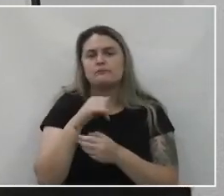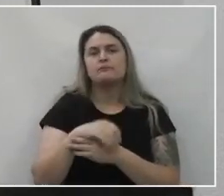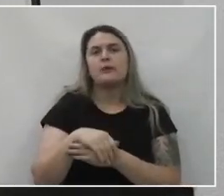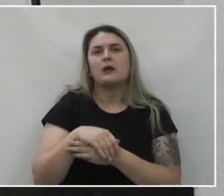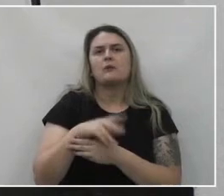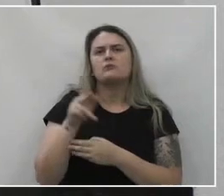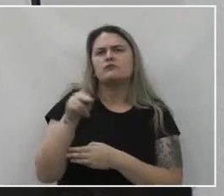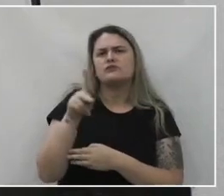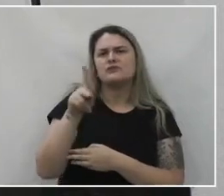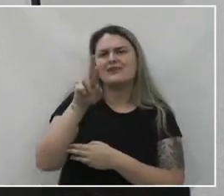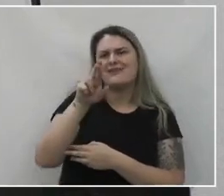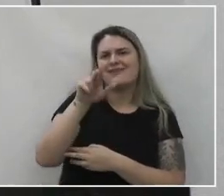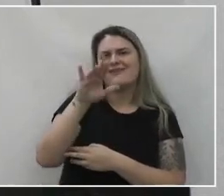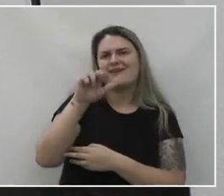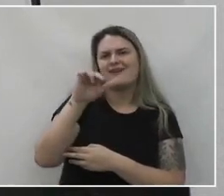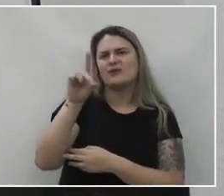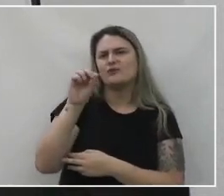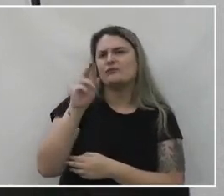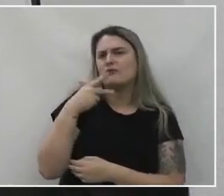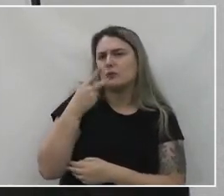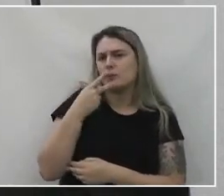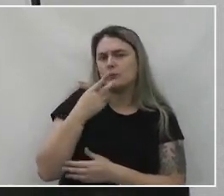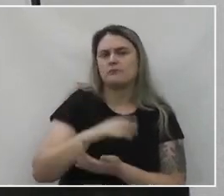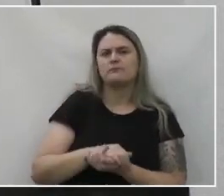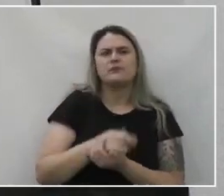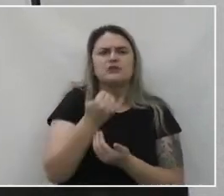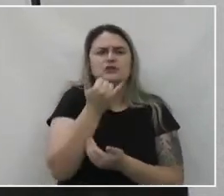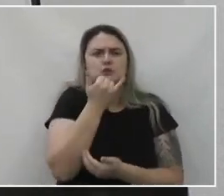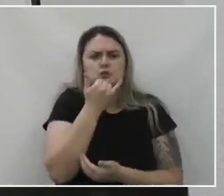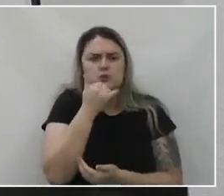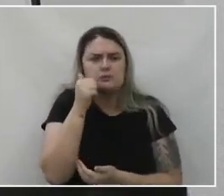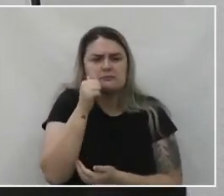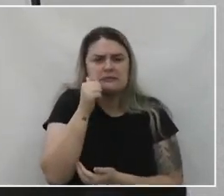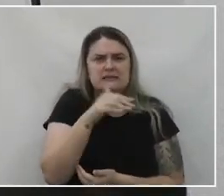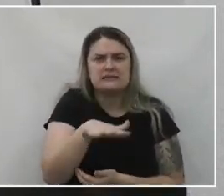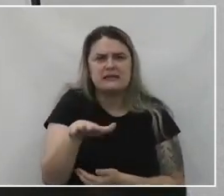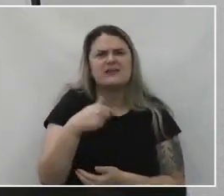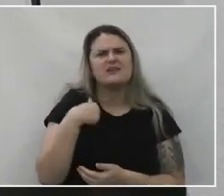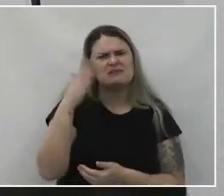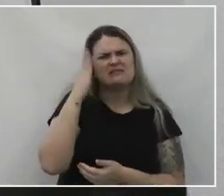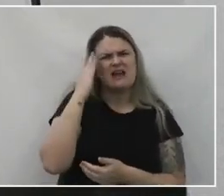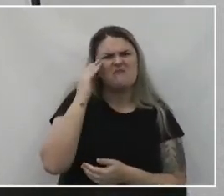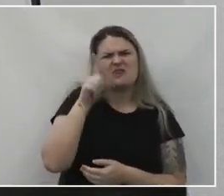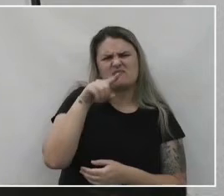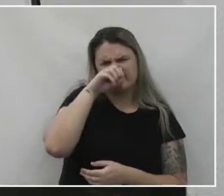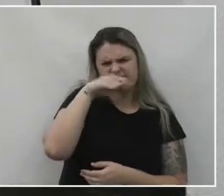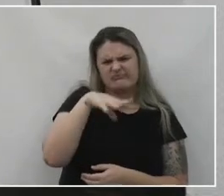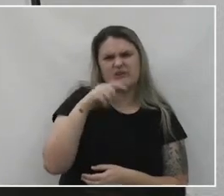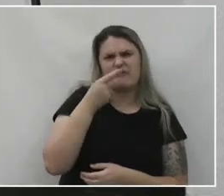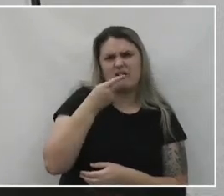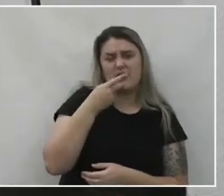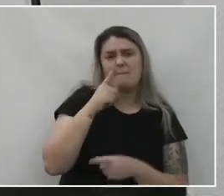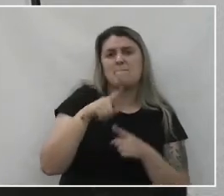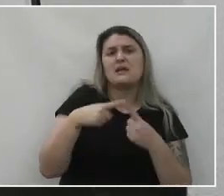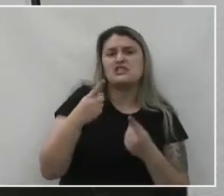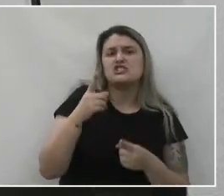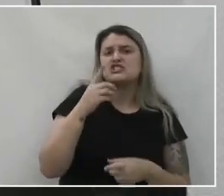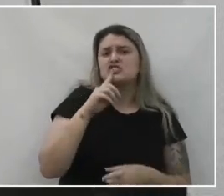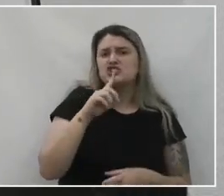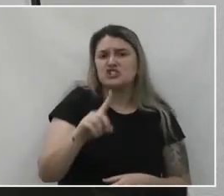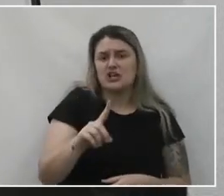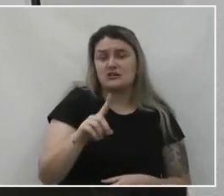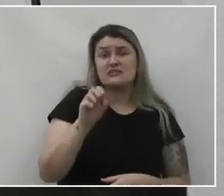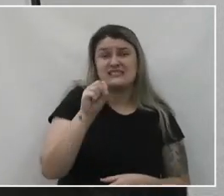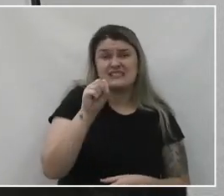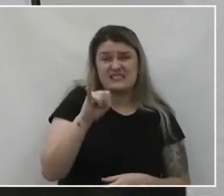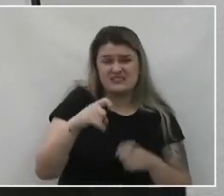professor Ricardo produziu a seguinte fala: "Desculpe, meninas, eu sei que é chulo o que eu vou dizer, mas é aquele ditado: